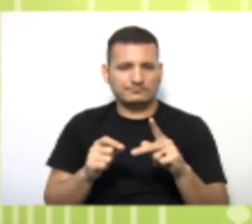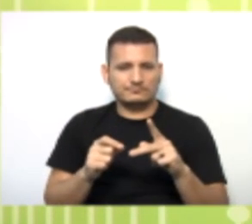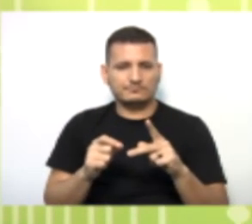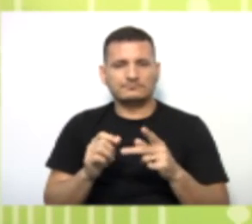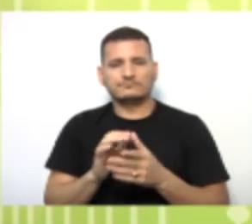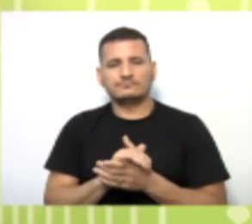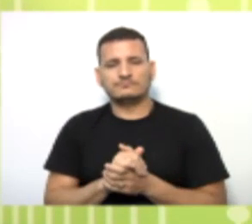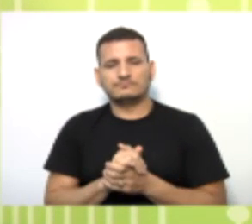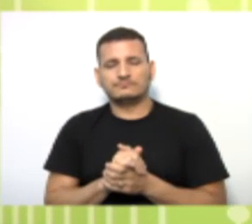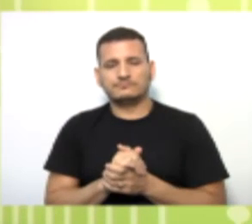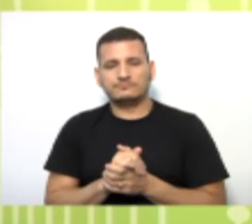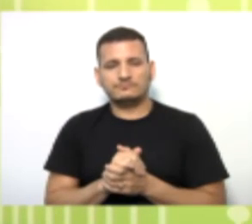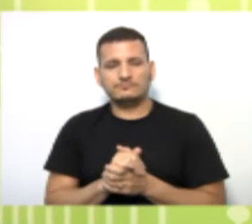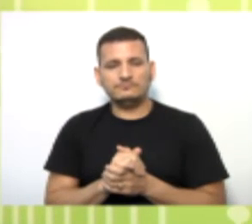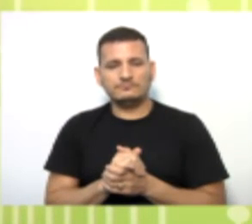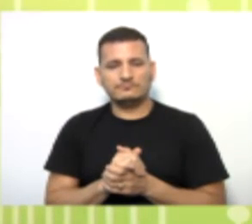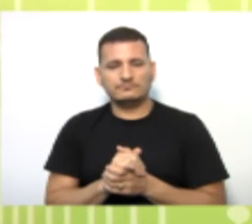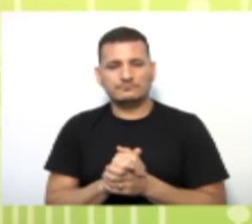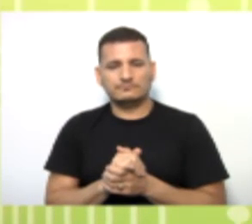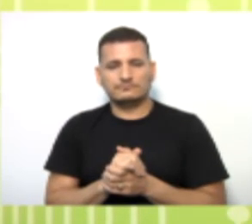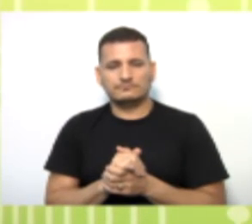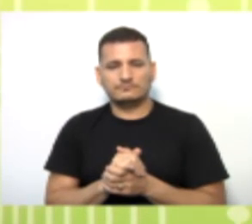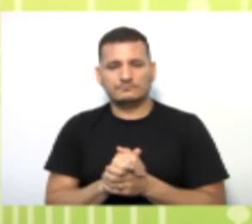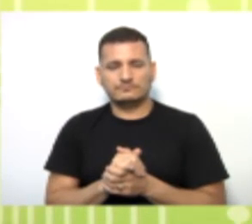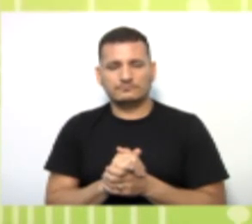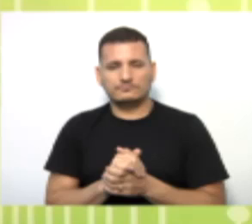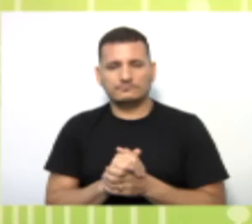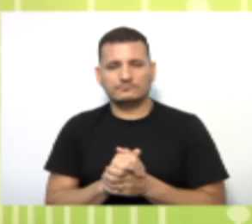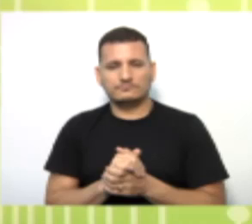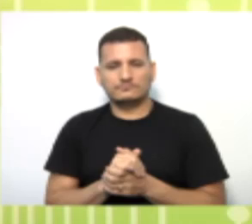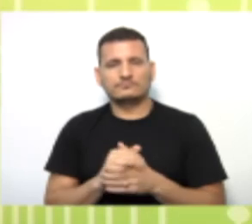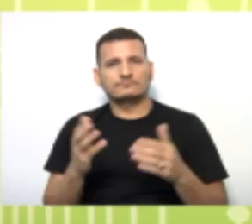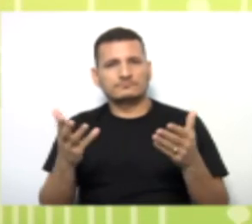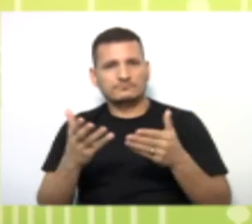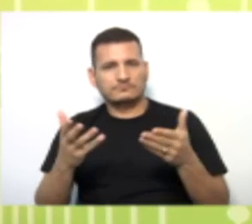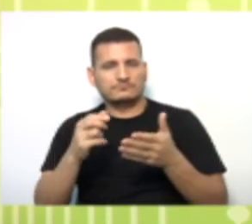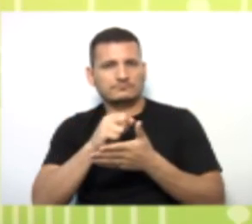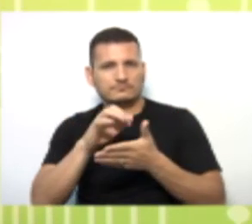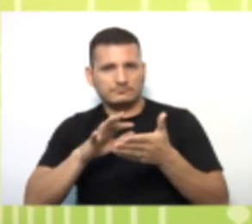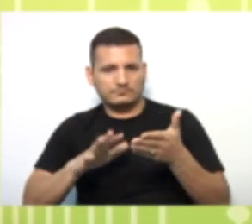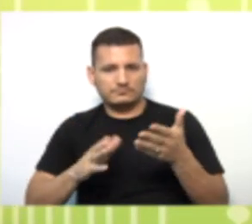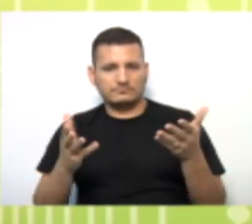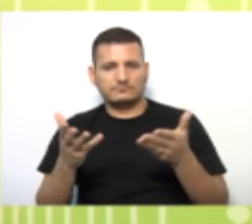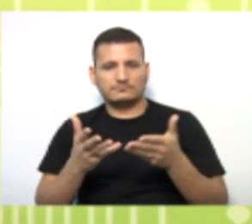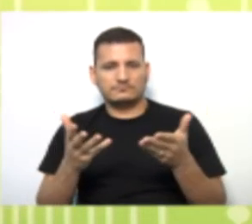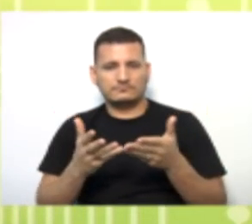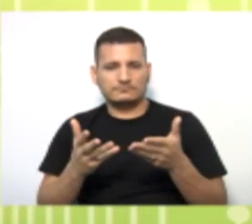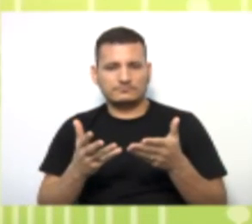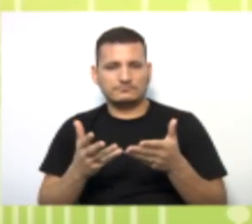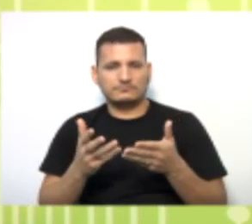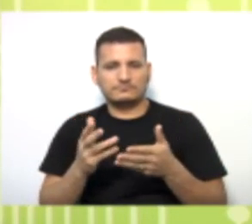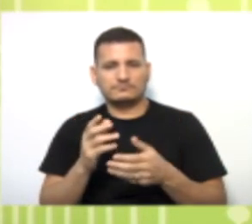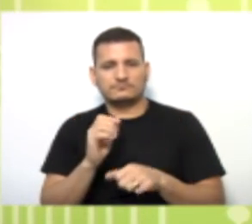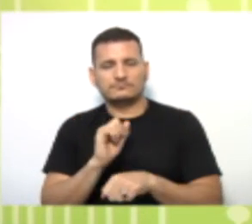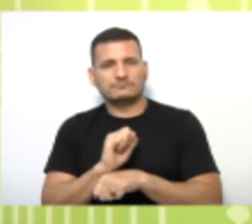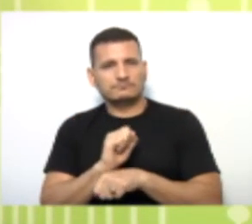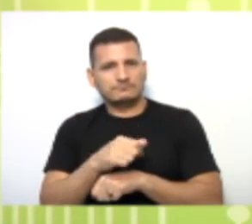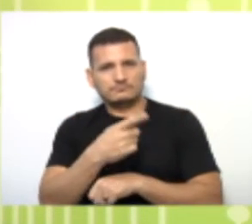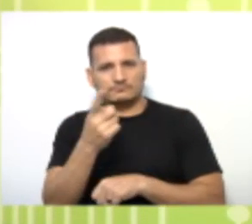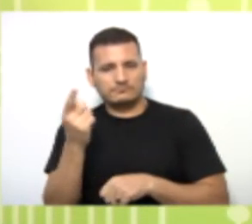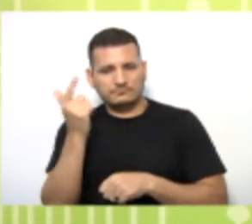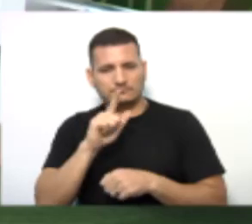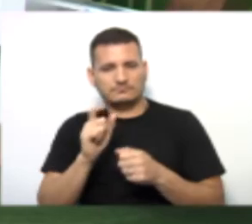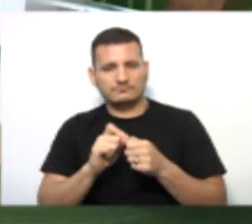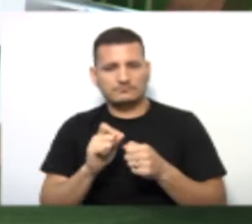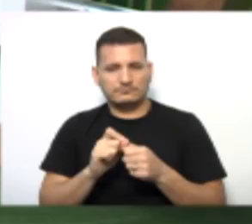gente vai trabalhar, tá? E a gente vai para a atividade de sala, tá? E eu espero que vocês consigam fazer,